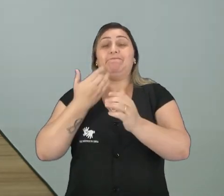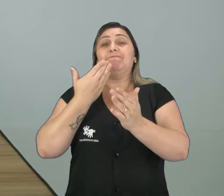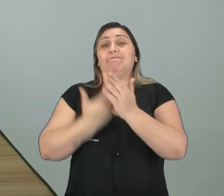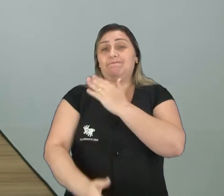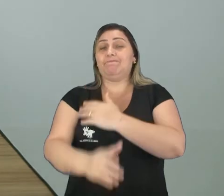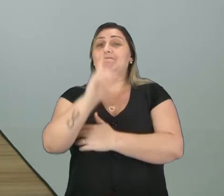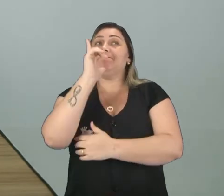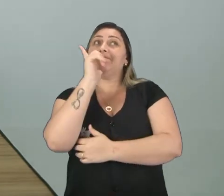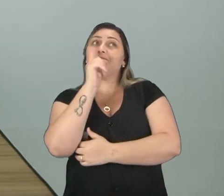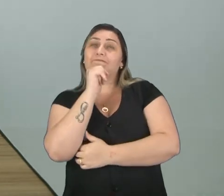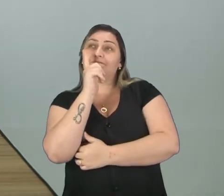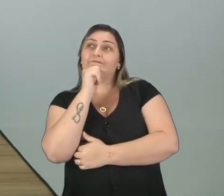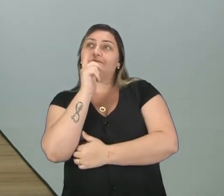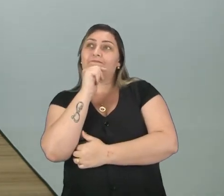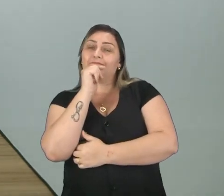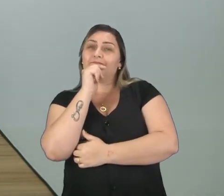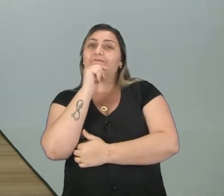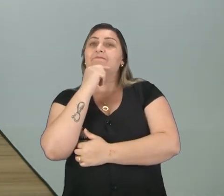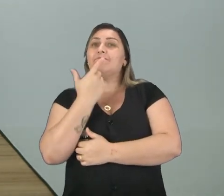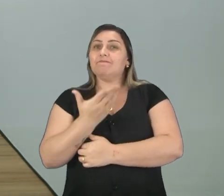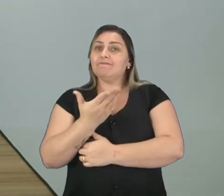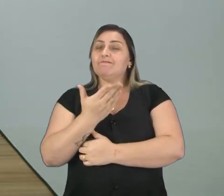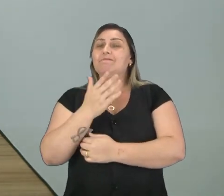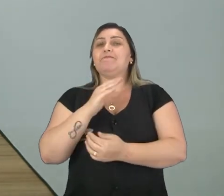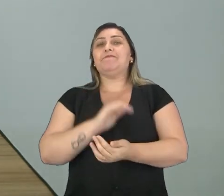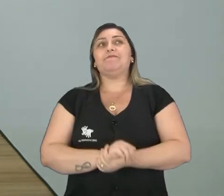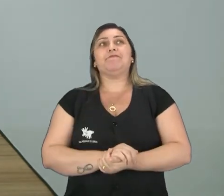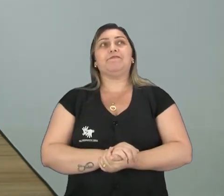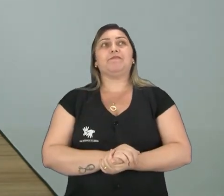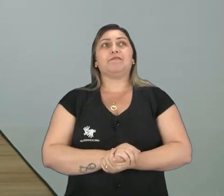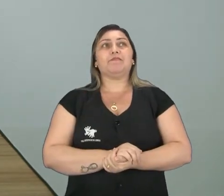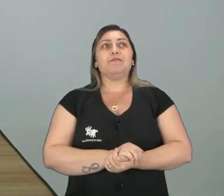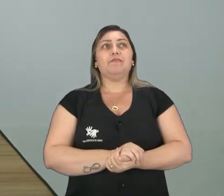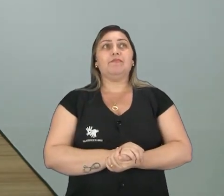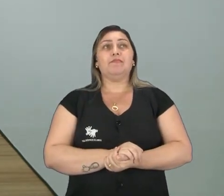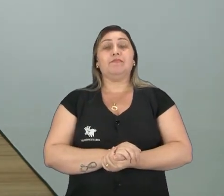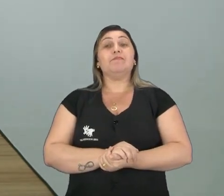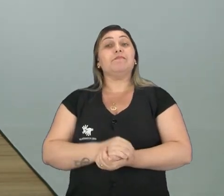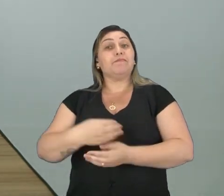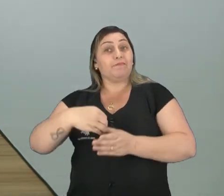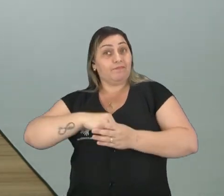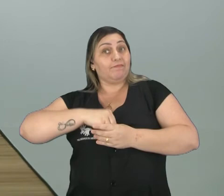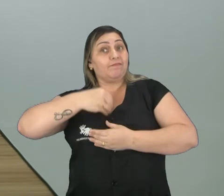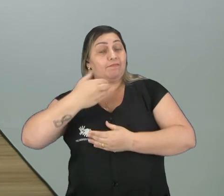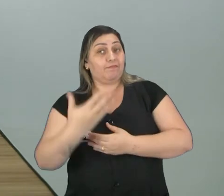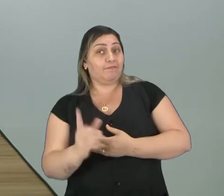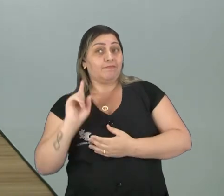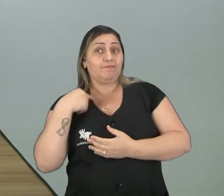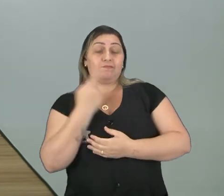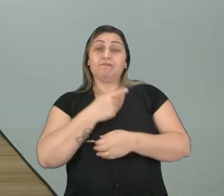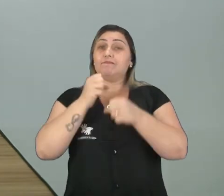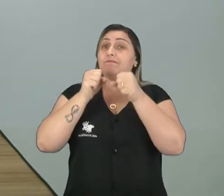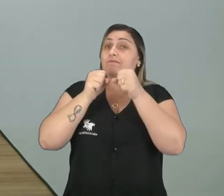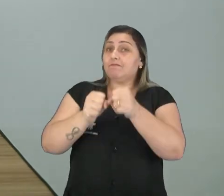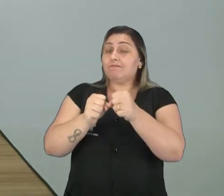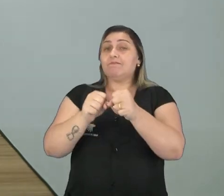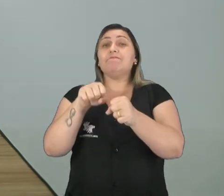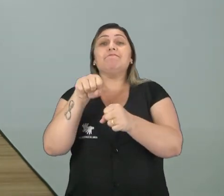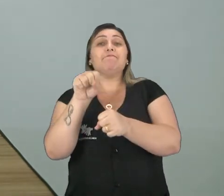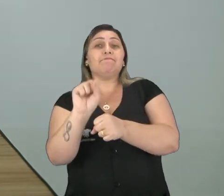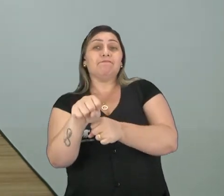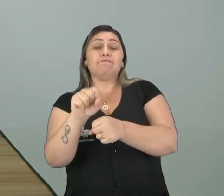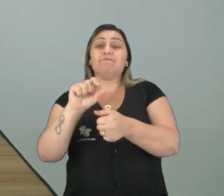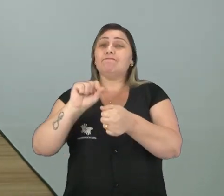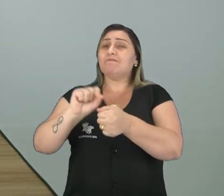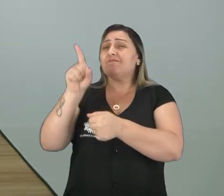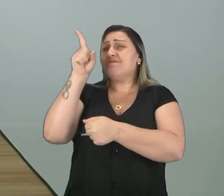da água, deixar a água imprópria, certo? Essas atitudes nós podemos sim